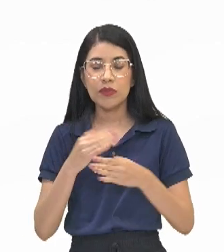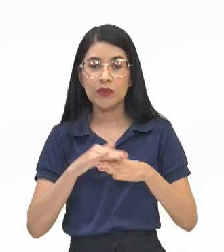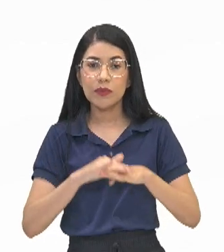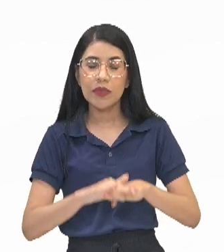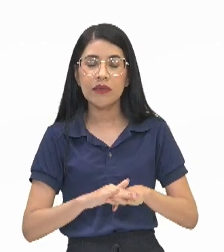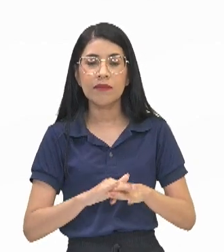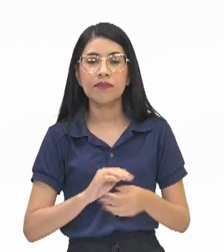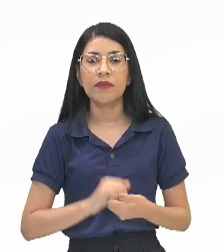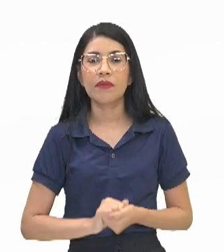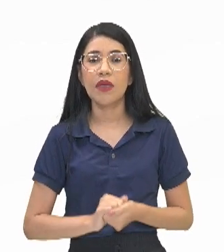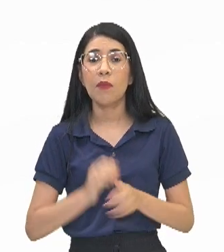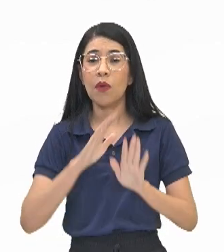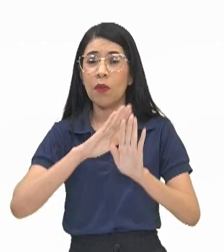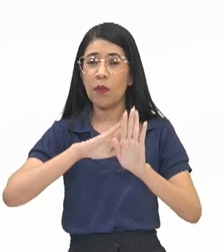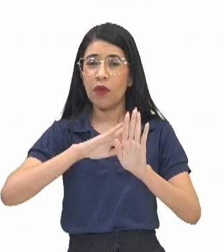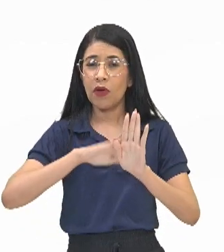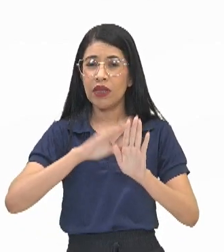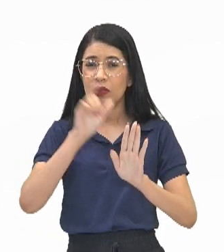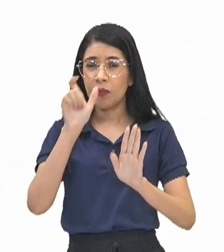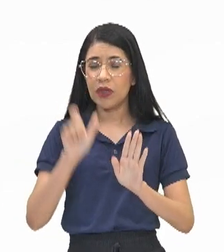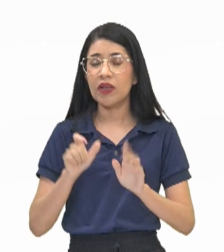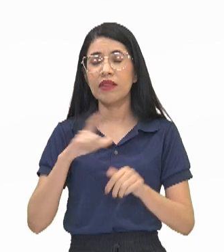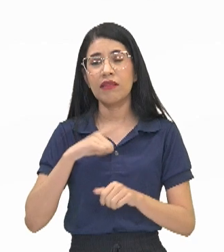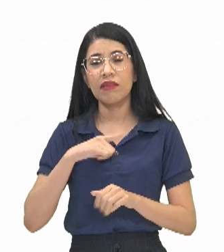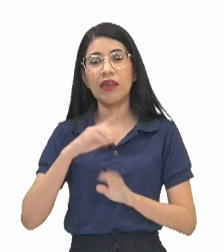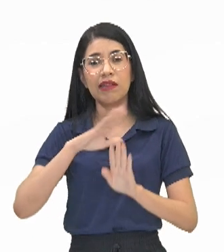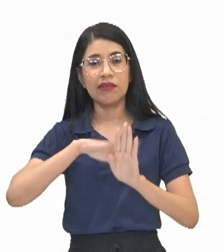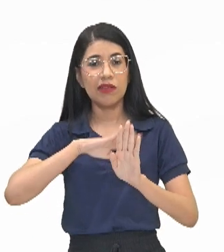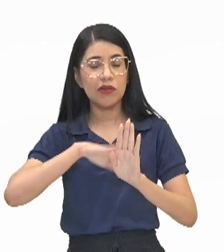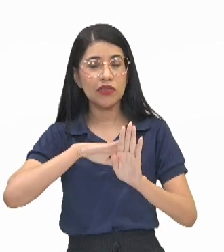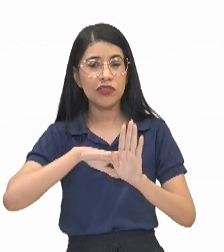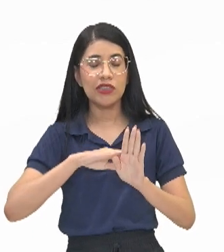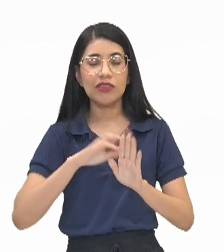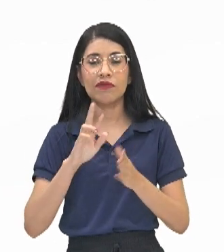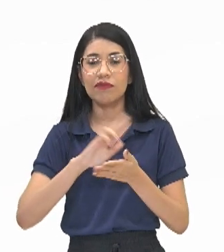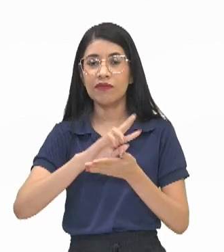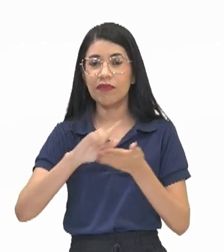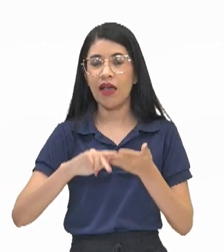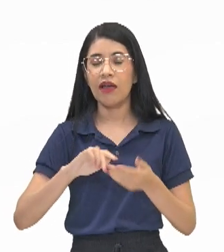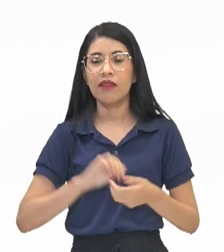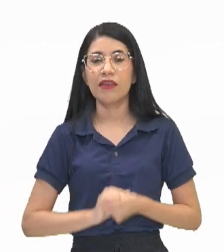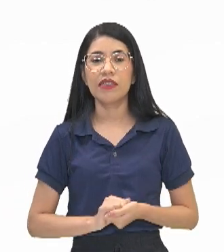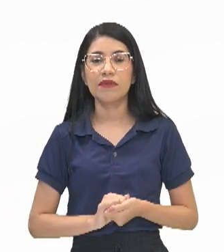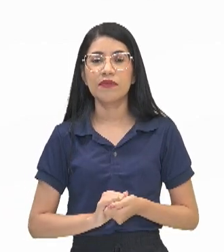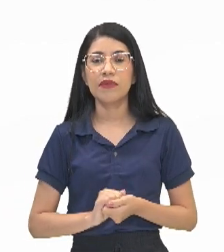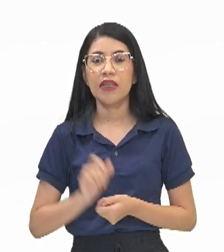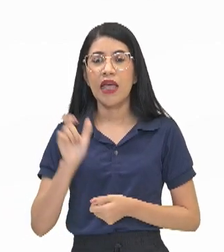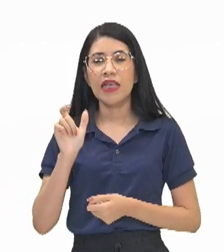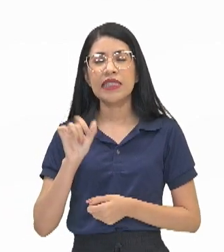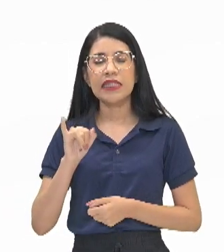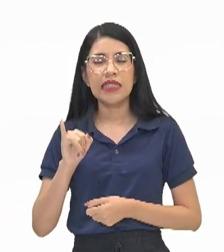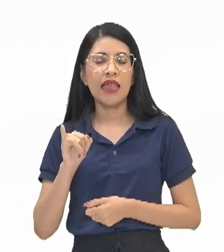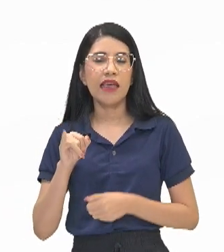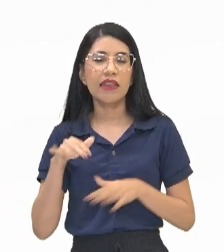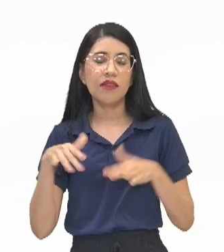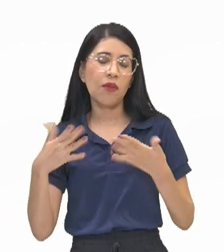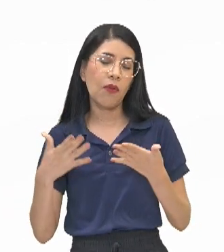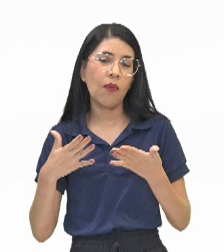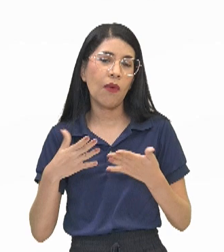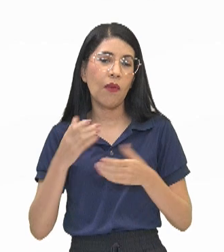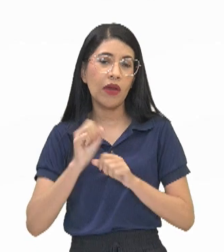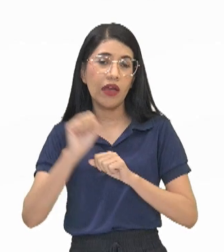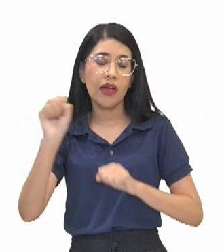Por trás daqueles personagens tem uma ideologia. Quem ganha, sempre nesses filmes, é